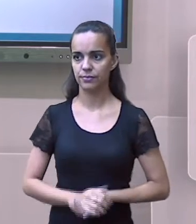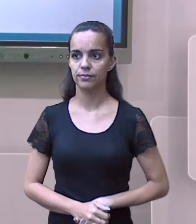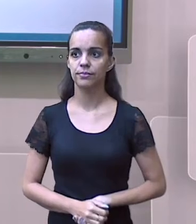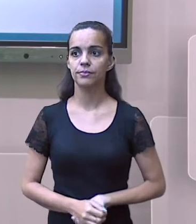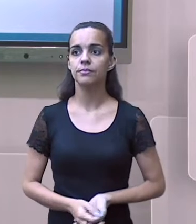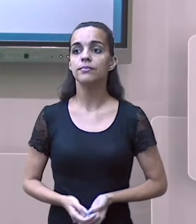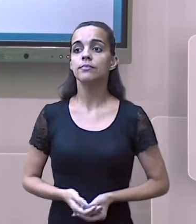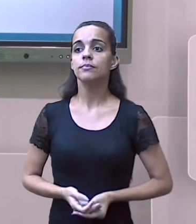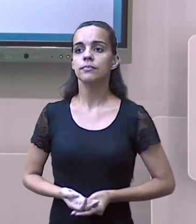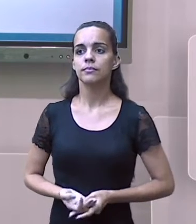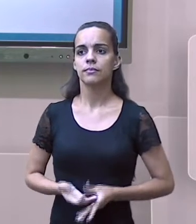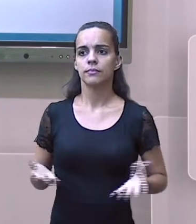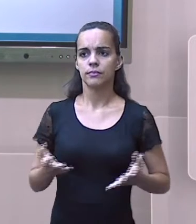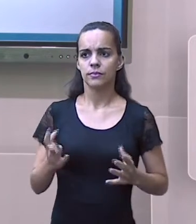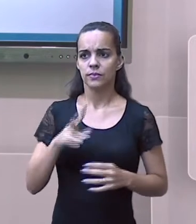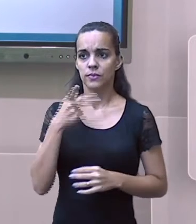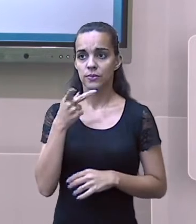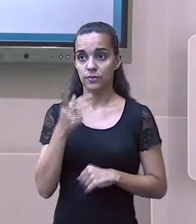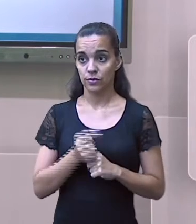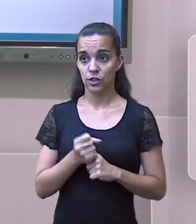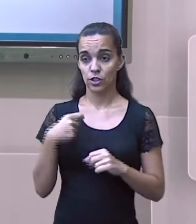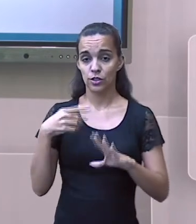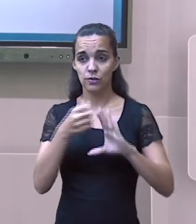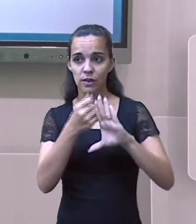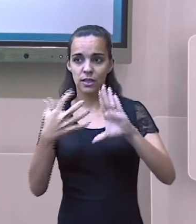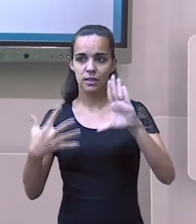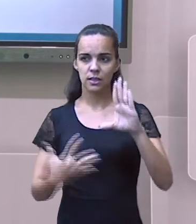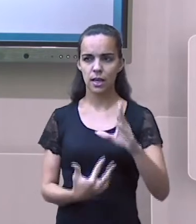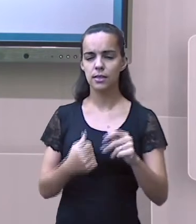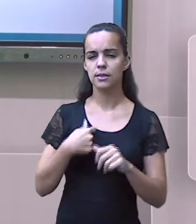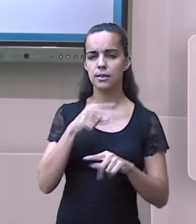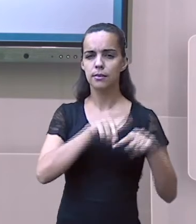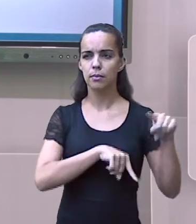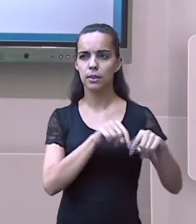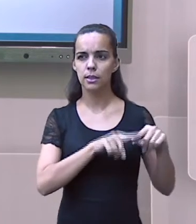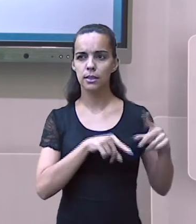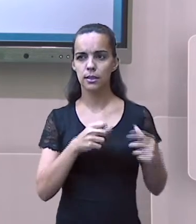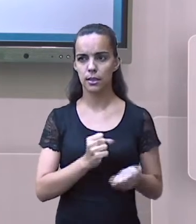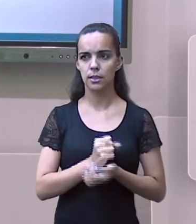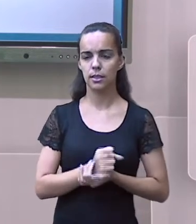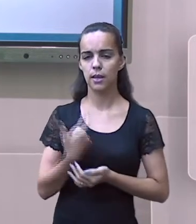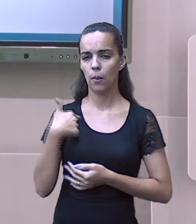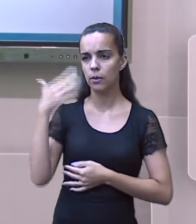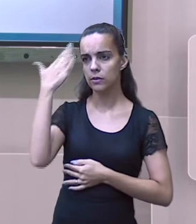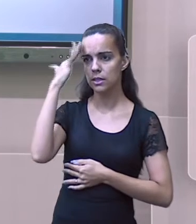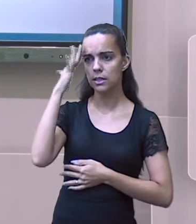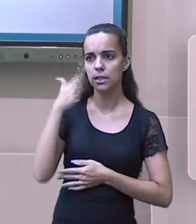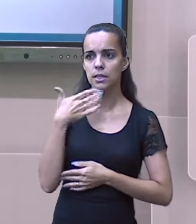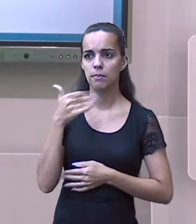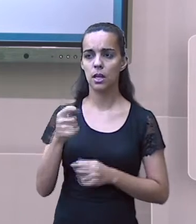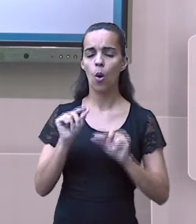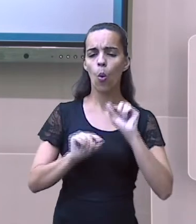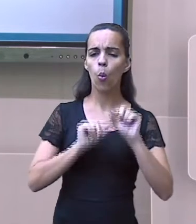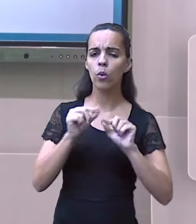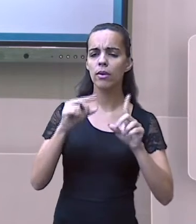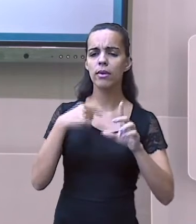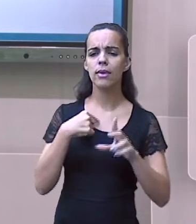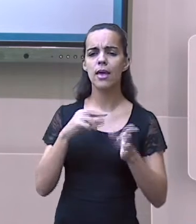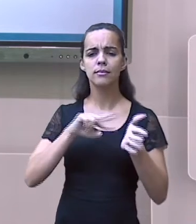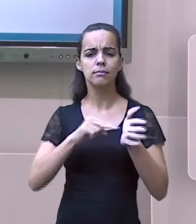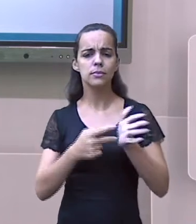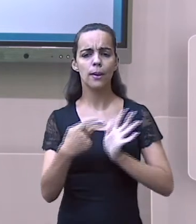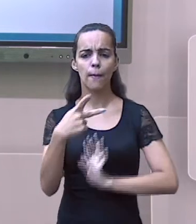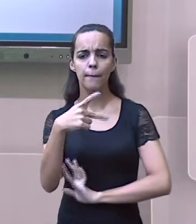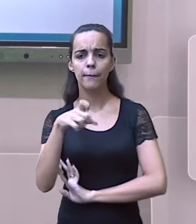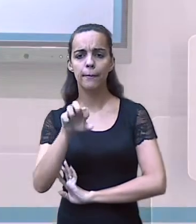Quando nós estamos falando aí das características desses materiais, nós precisamos entender. Então, o que é